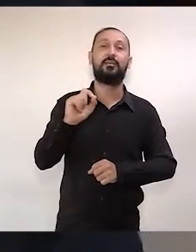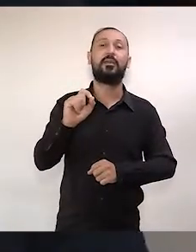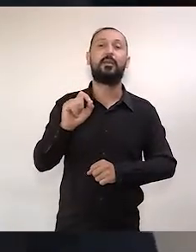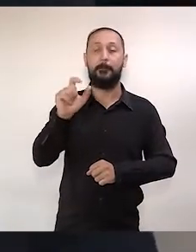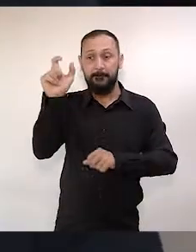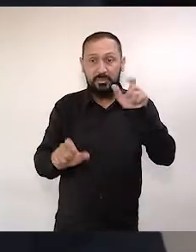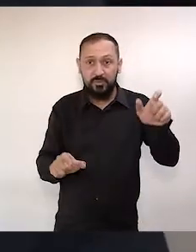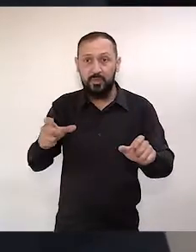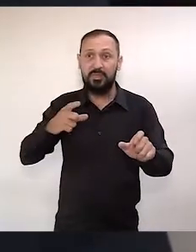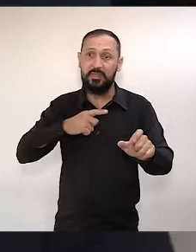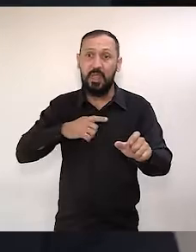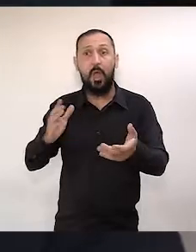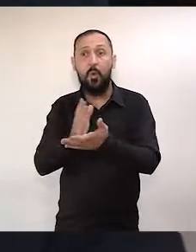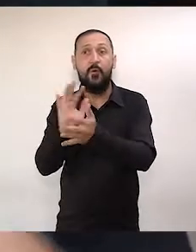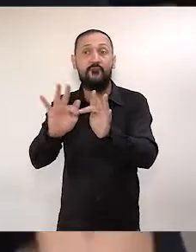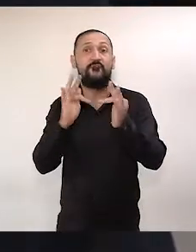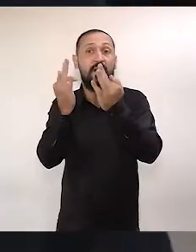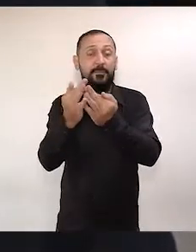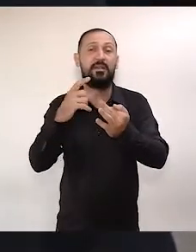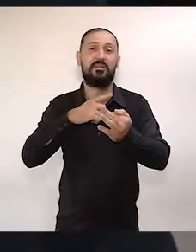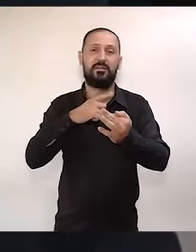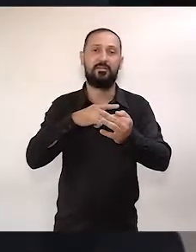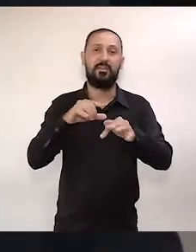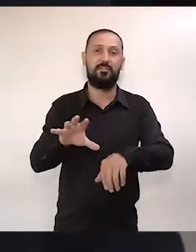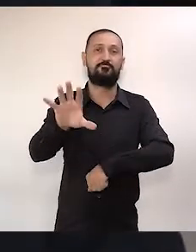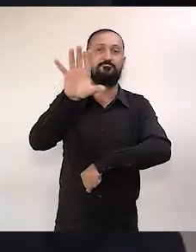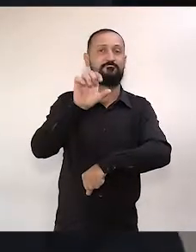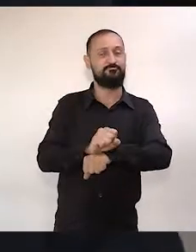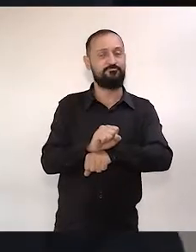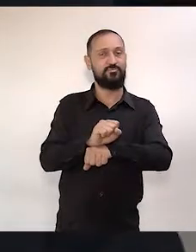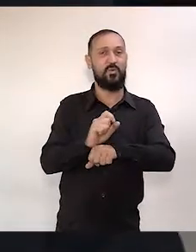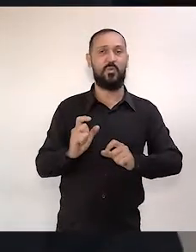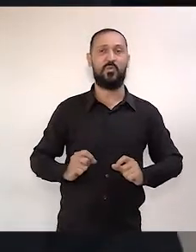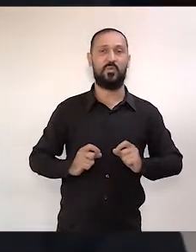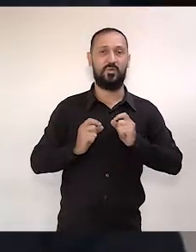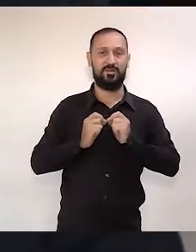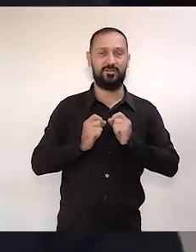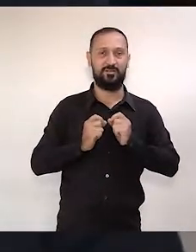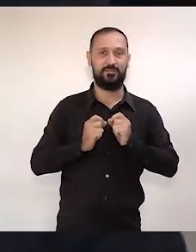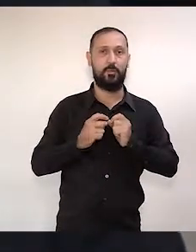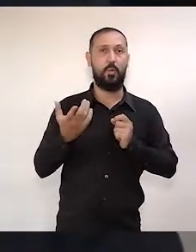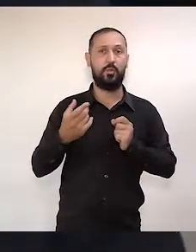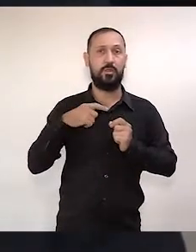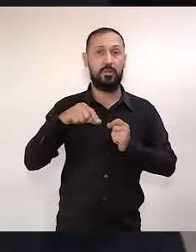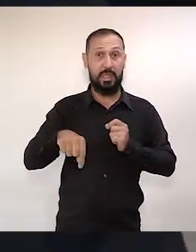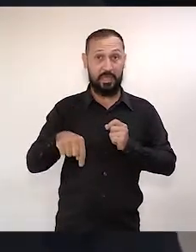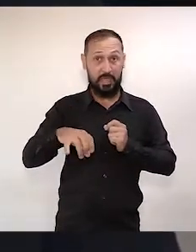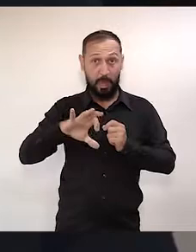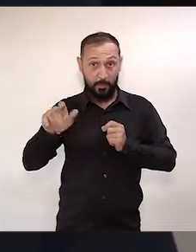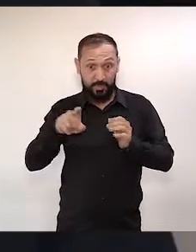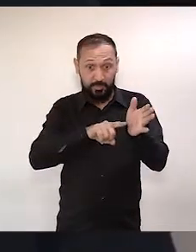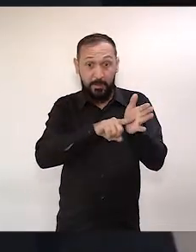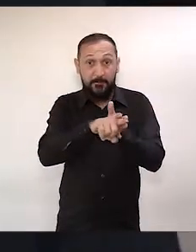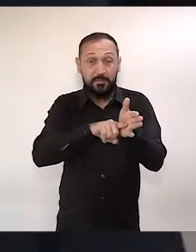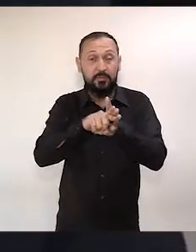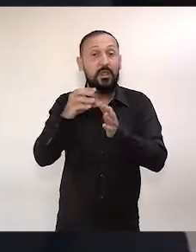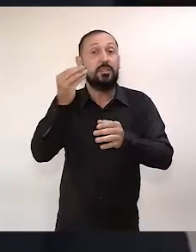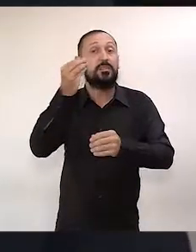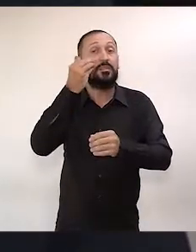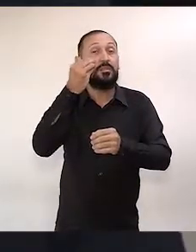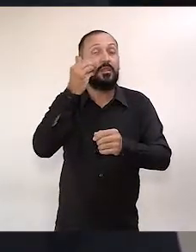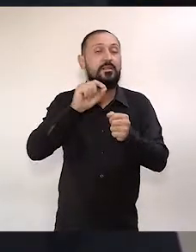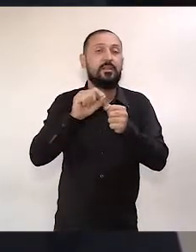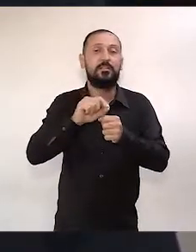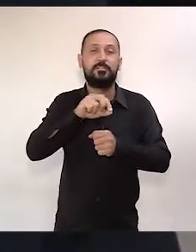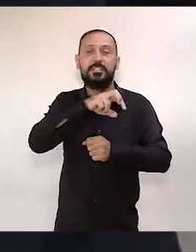a quem é paciente oncológico ou a quem tem algum familiar que está batalhando contra o câncer. E olha só, uma pesquisa aqui de Campo Grande